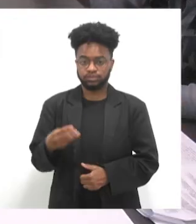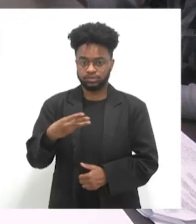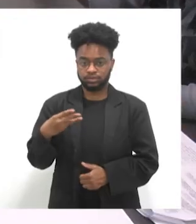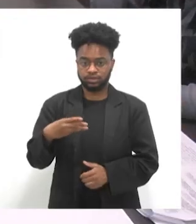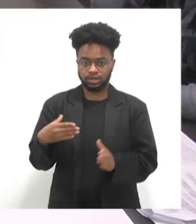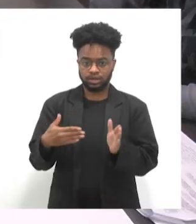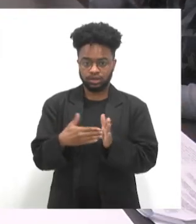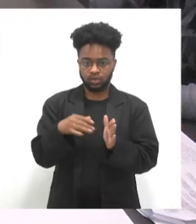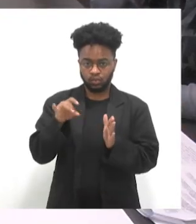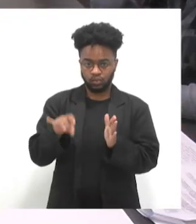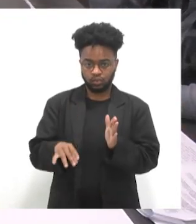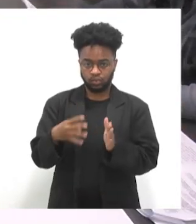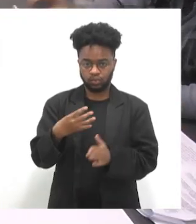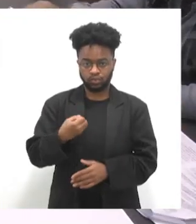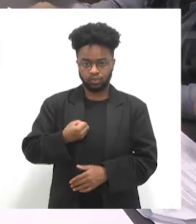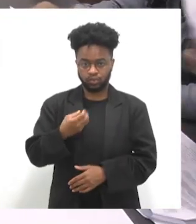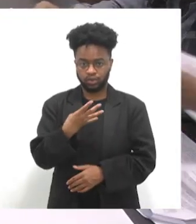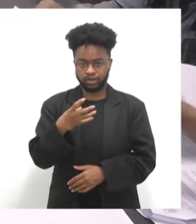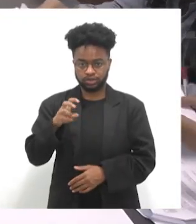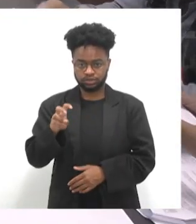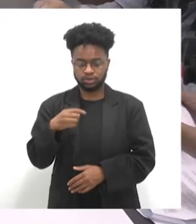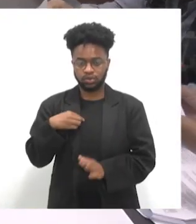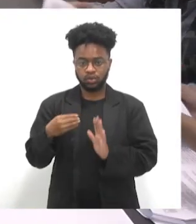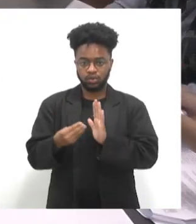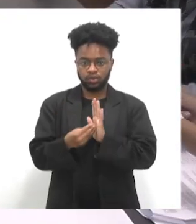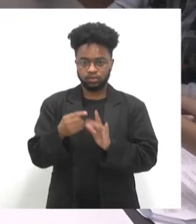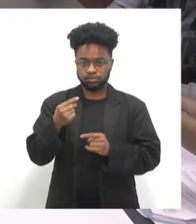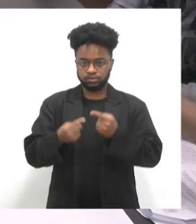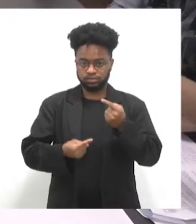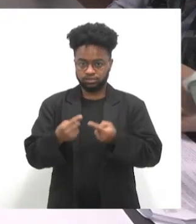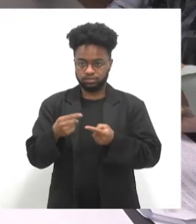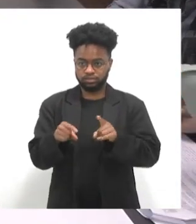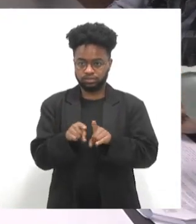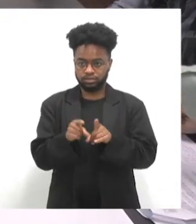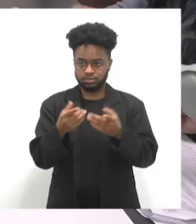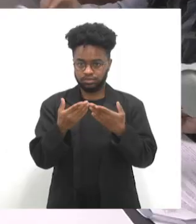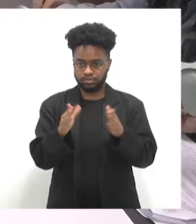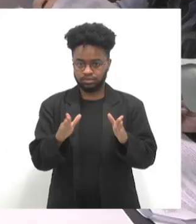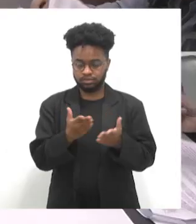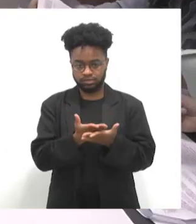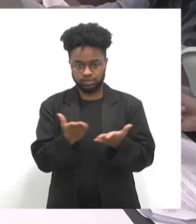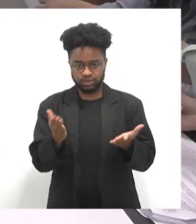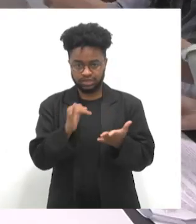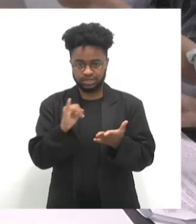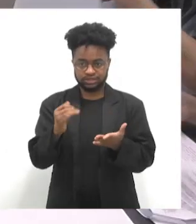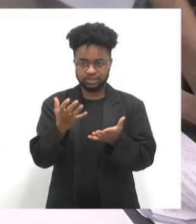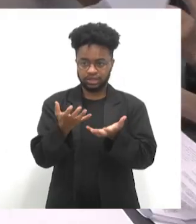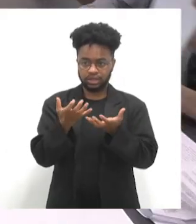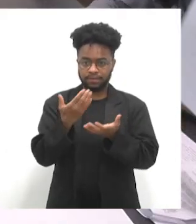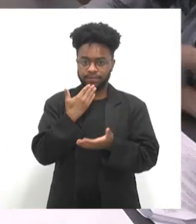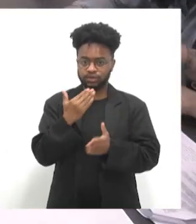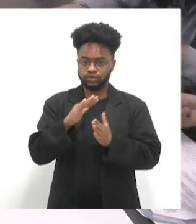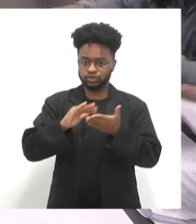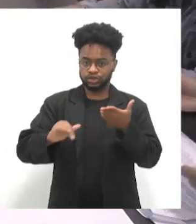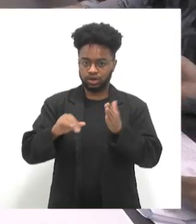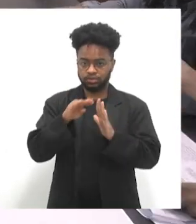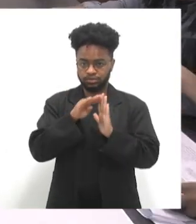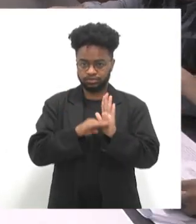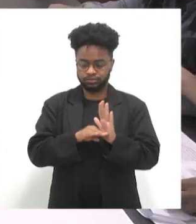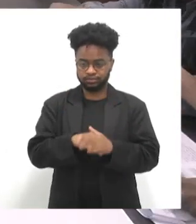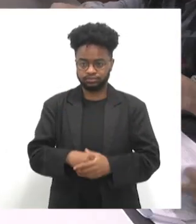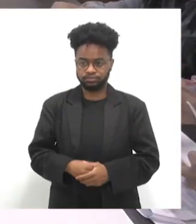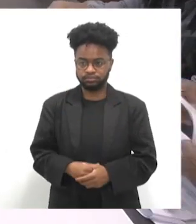até o último, que é o 45, eu coloco em discussão e aí abrindo aqui para os colegas que queiram pedir retirada dos projetos.